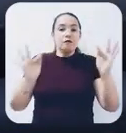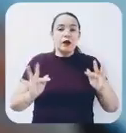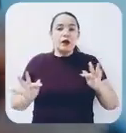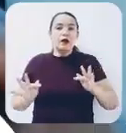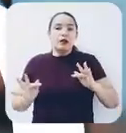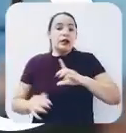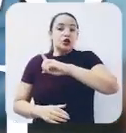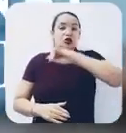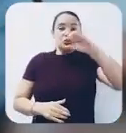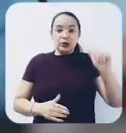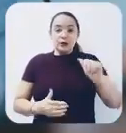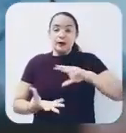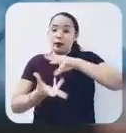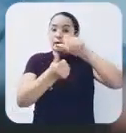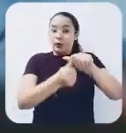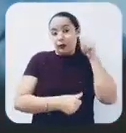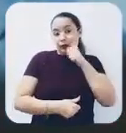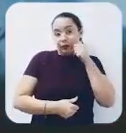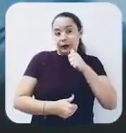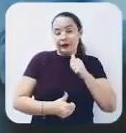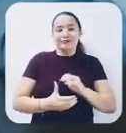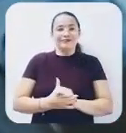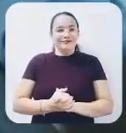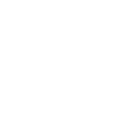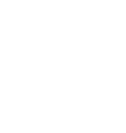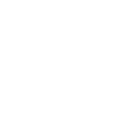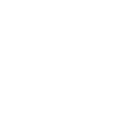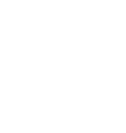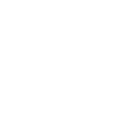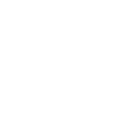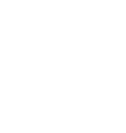prioridade feliz dia internacional das